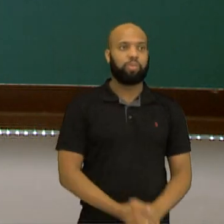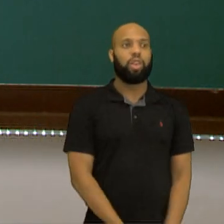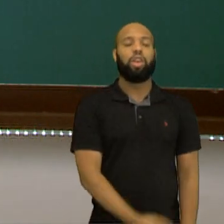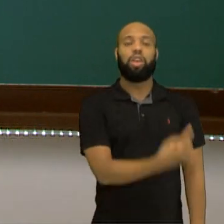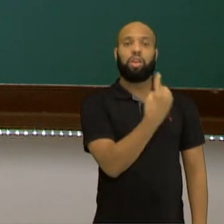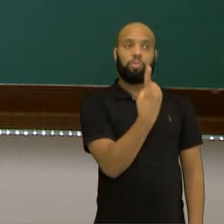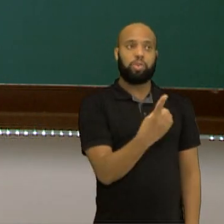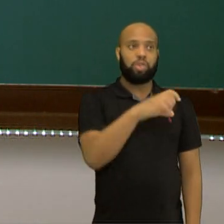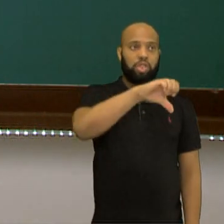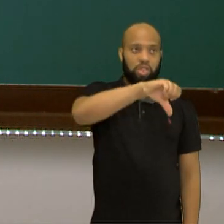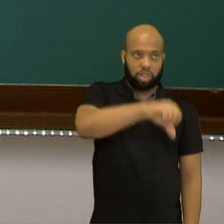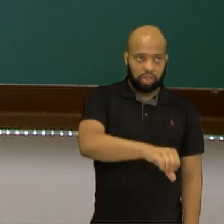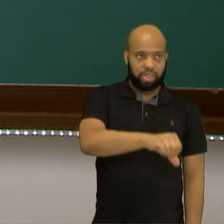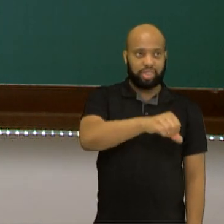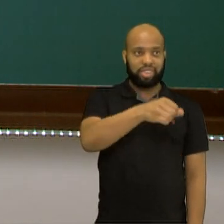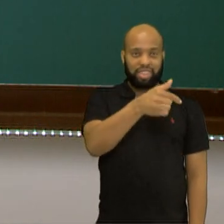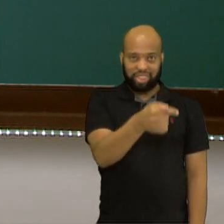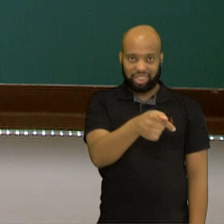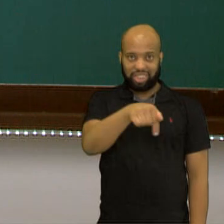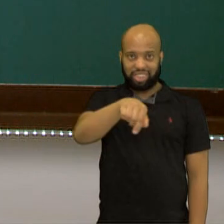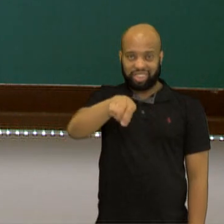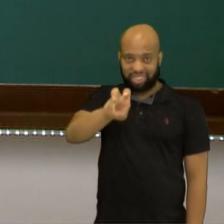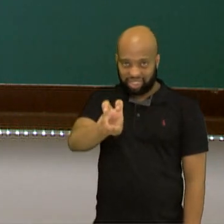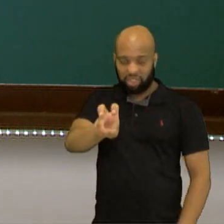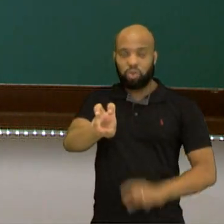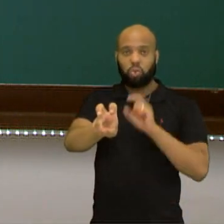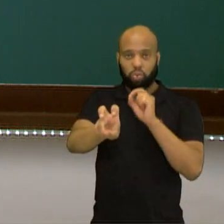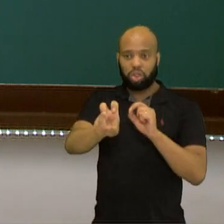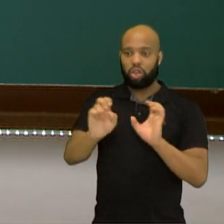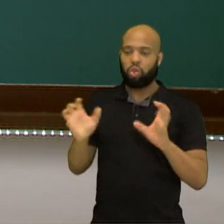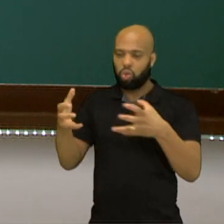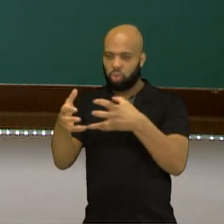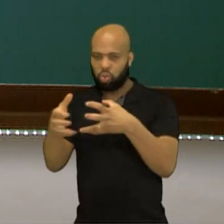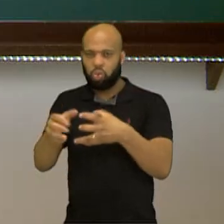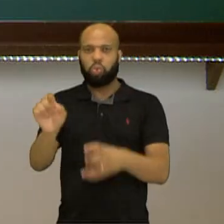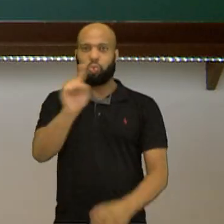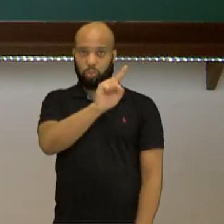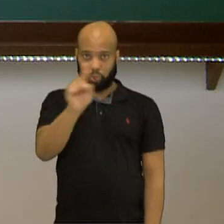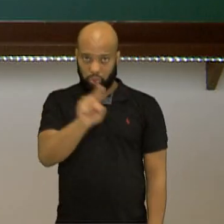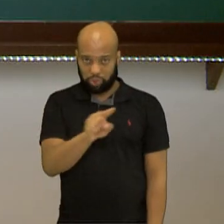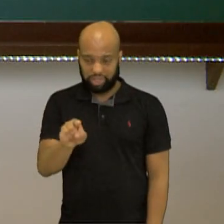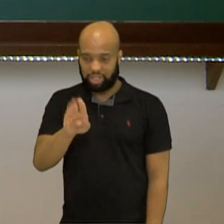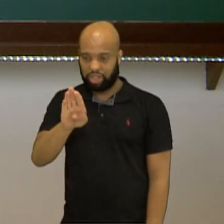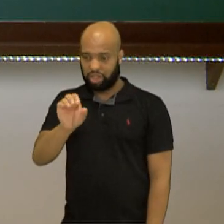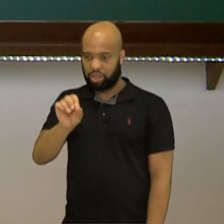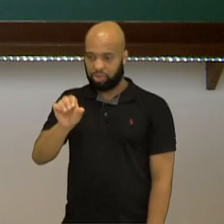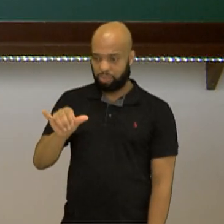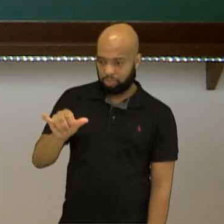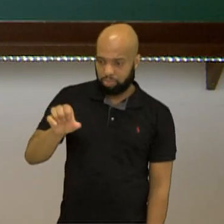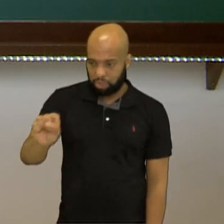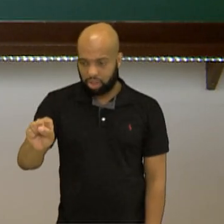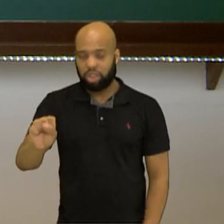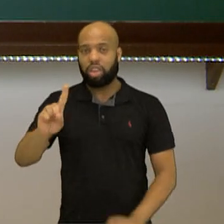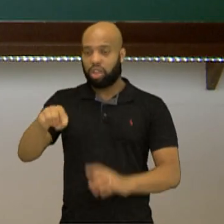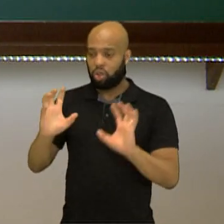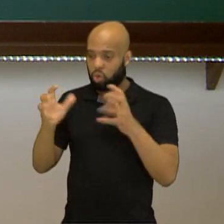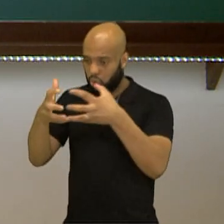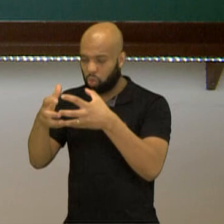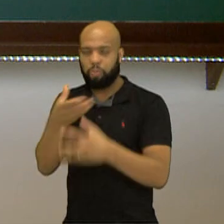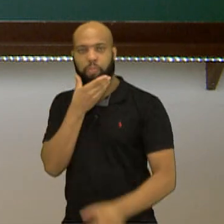Que surgiram essas rodas. Em 1975, os Z-Boys, que eram um grupo de garotos,